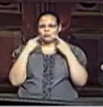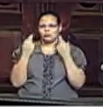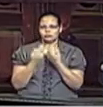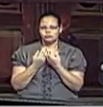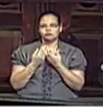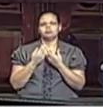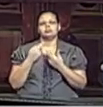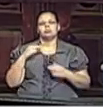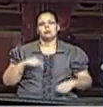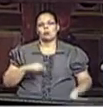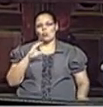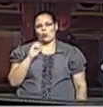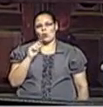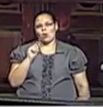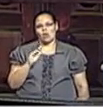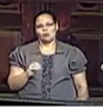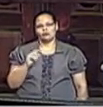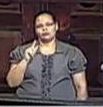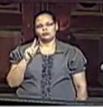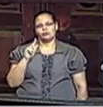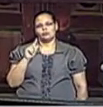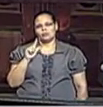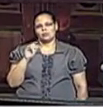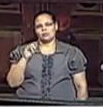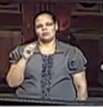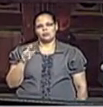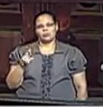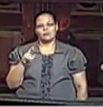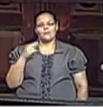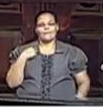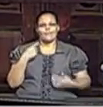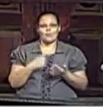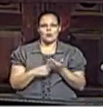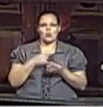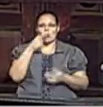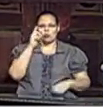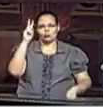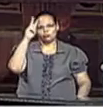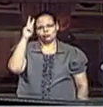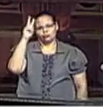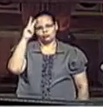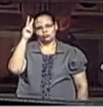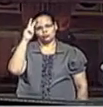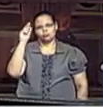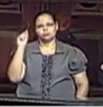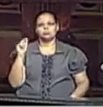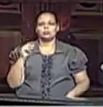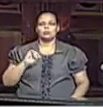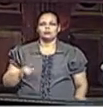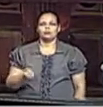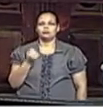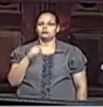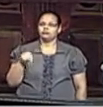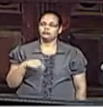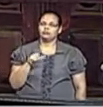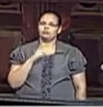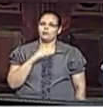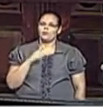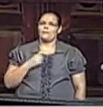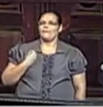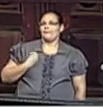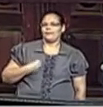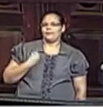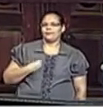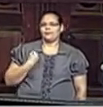de Líderes, que estava marcado para a data de ontem, segunda-feira, na oportunidade que teríamos, com a presença